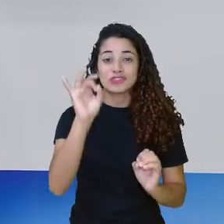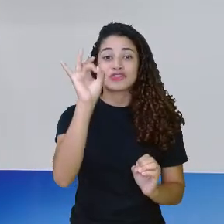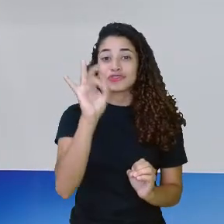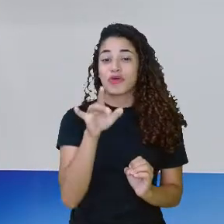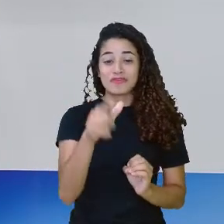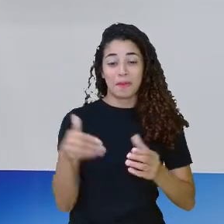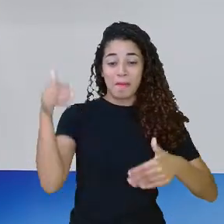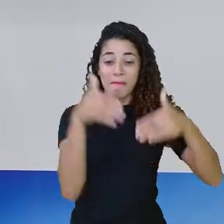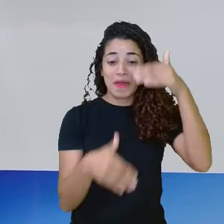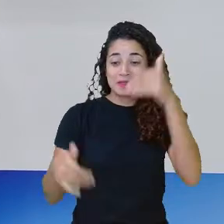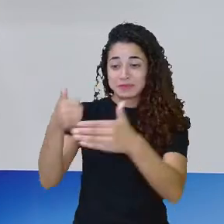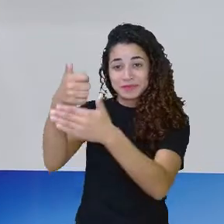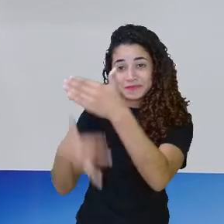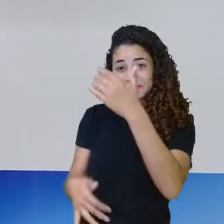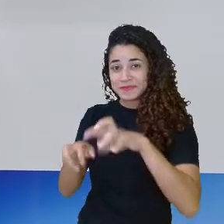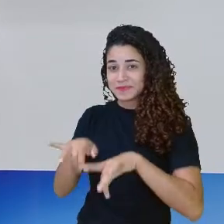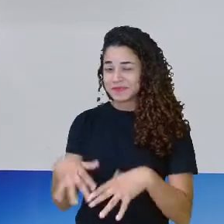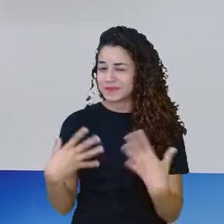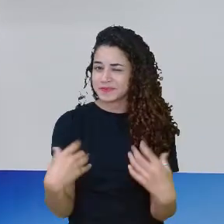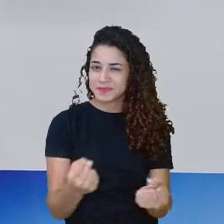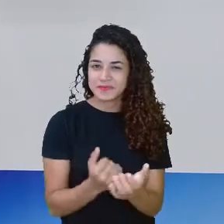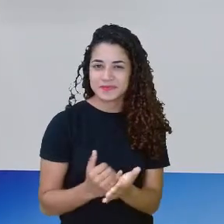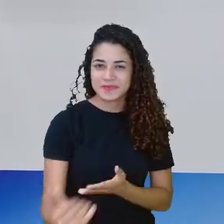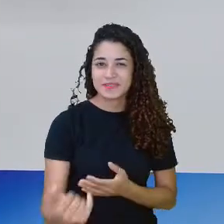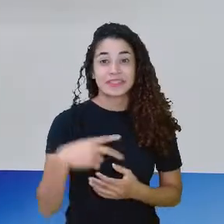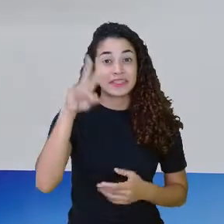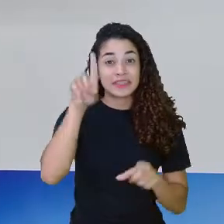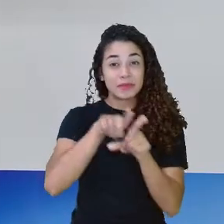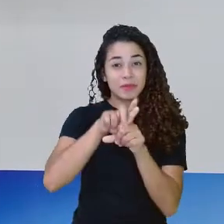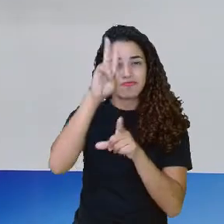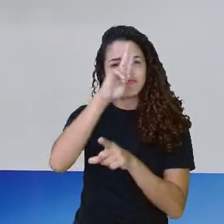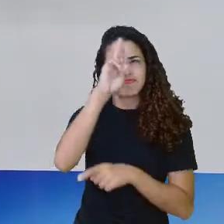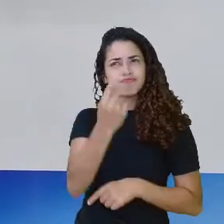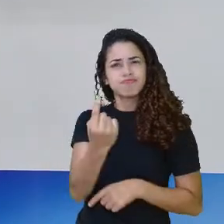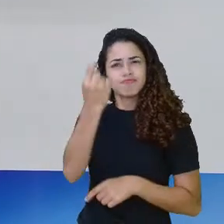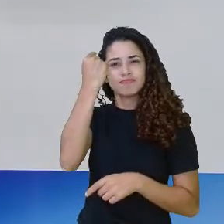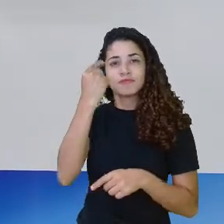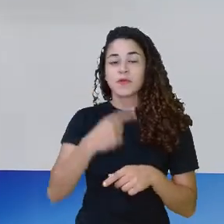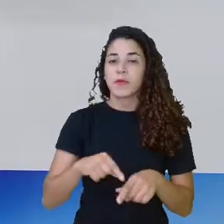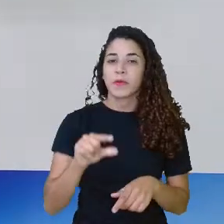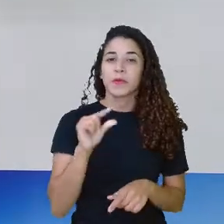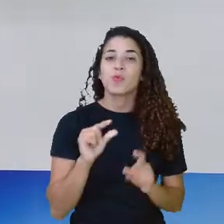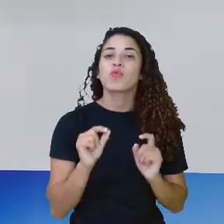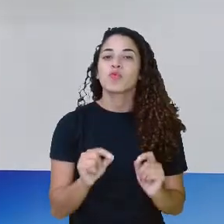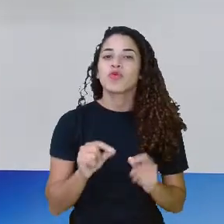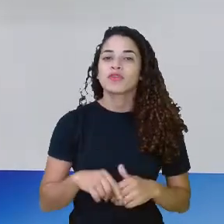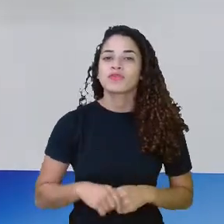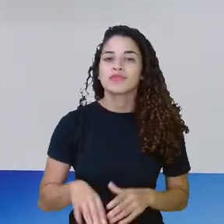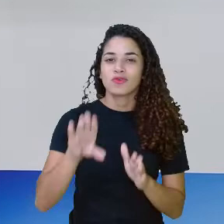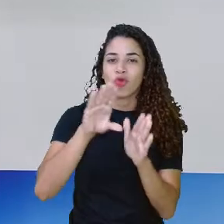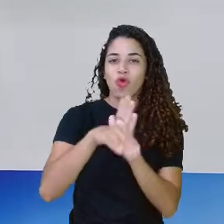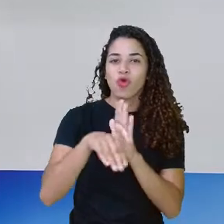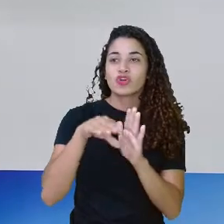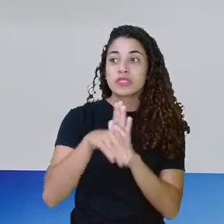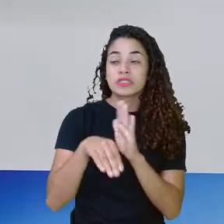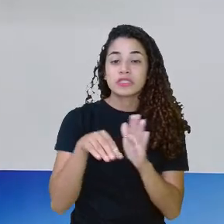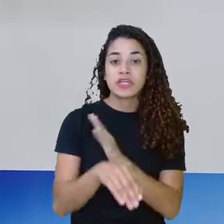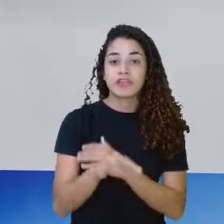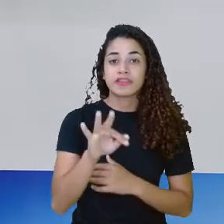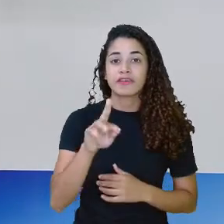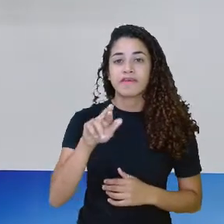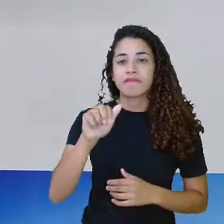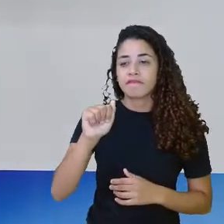participação de vocês. Vamos embora? Vamos revisar aqui, né, um pouquinho o nosso conceito de